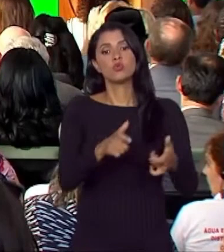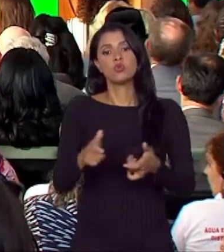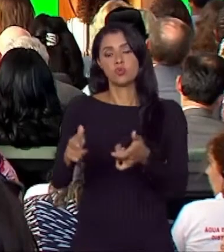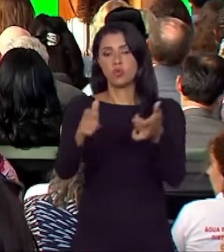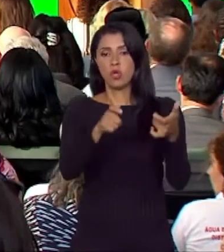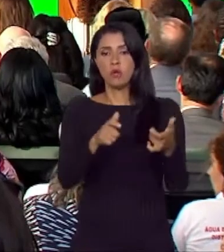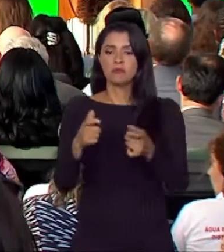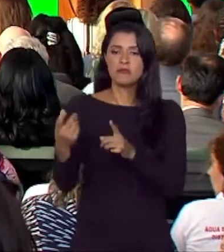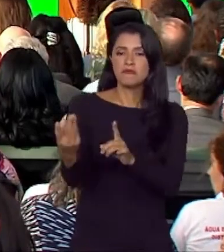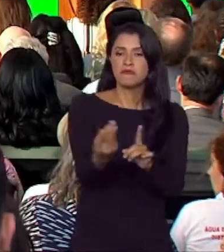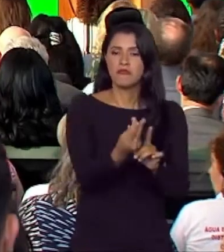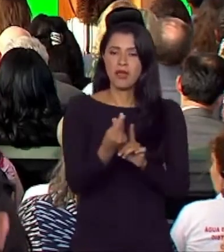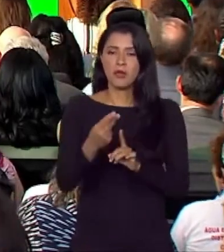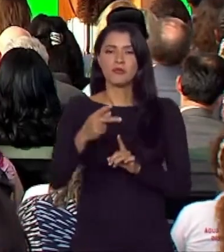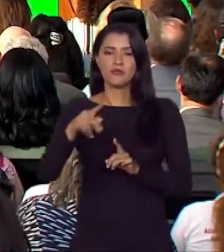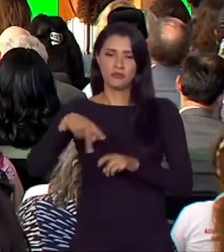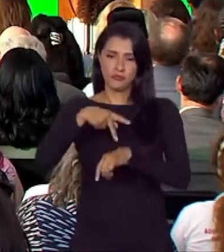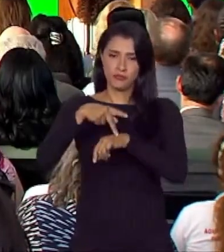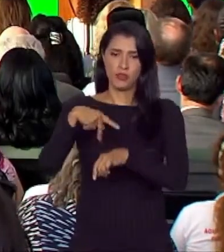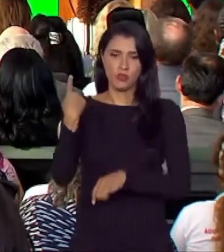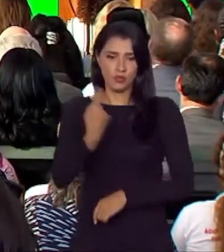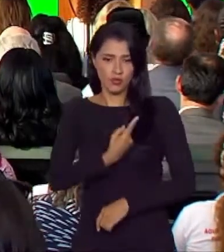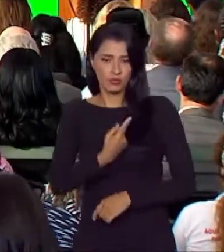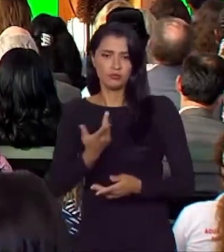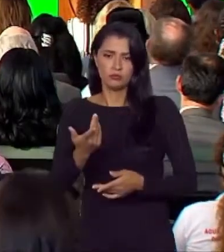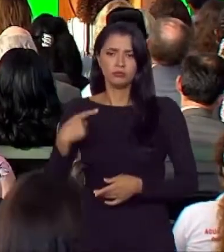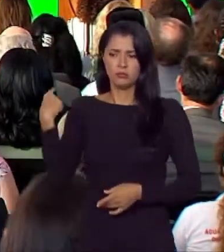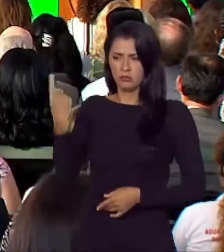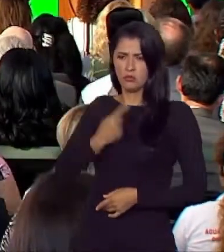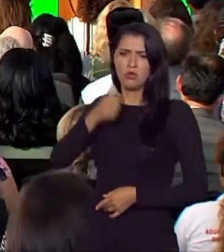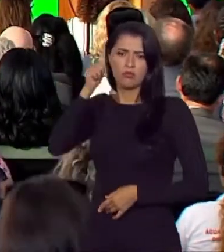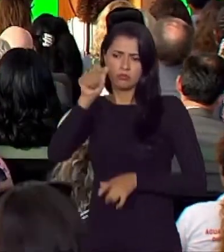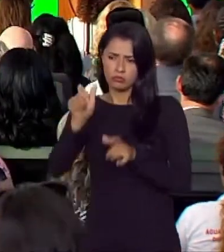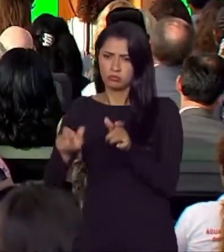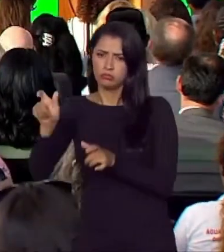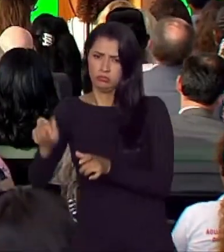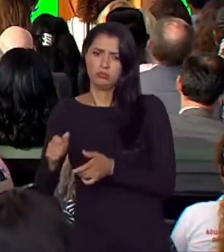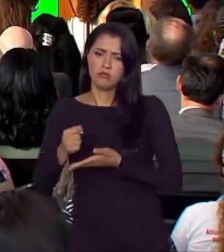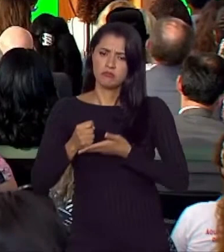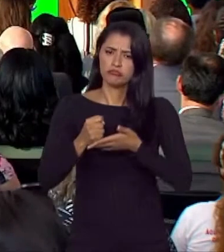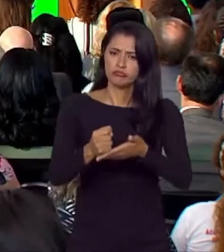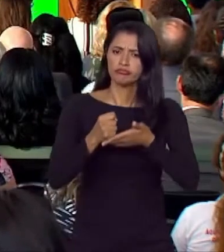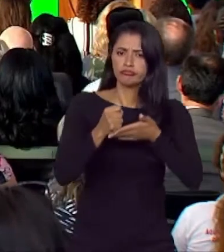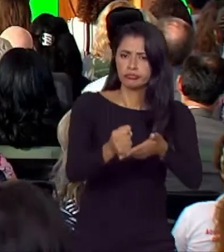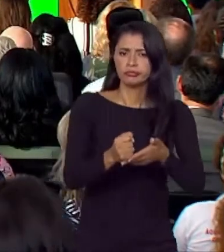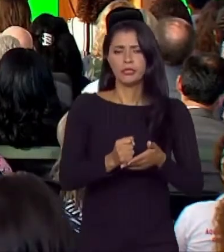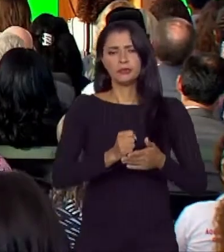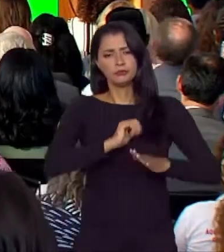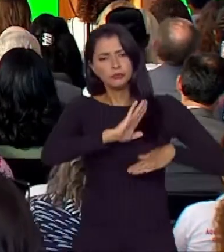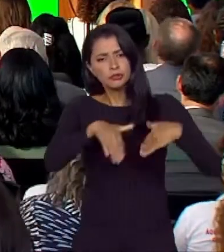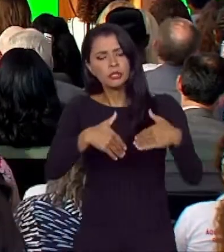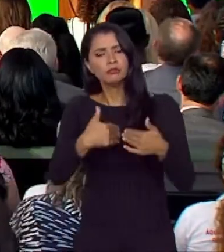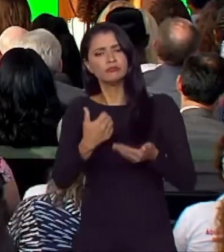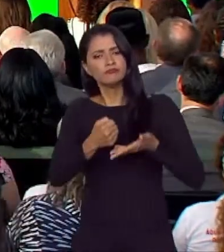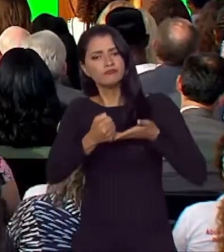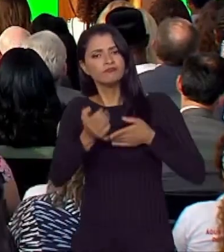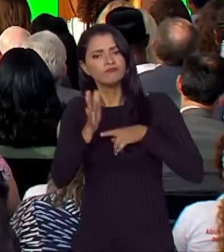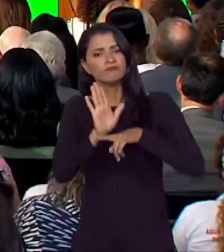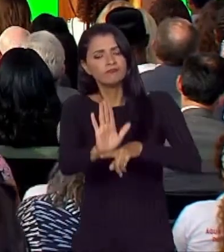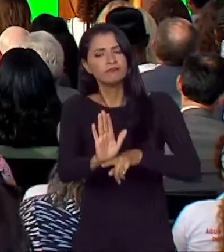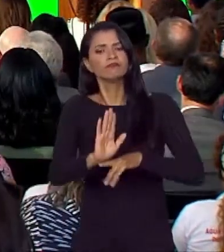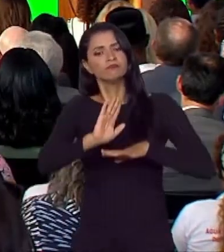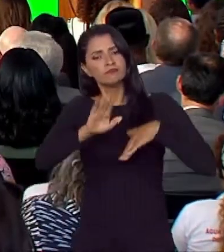mais vulneráveis no nosso país. Nós, mulheres, temos muito a contribuir nos processos de cooperação e construção de uma paz